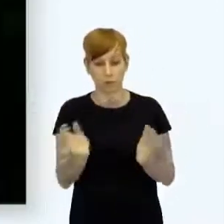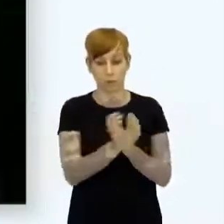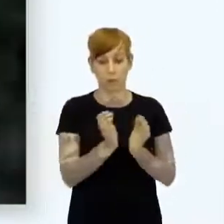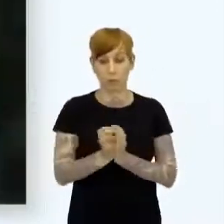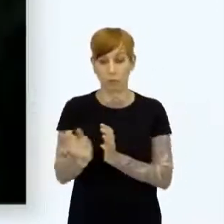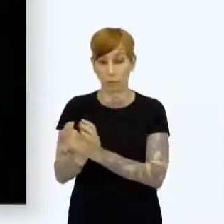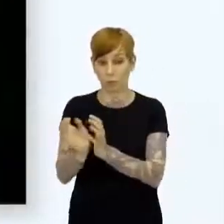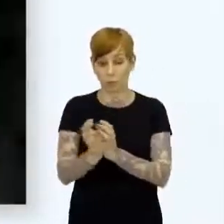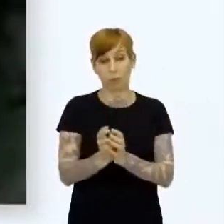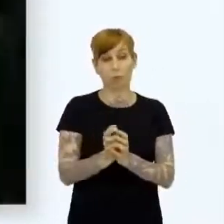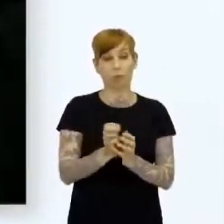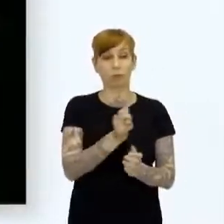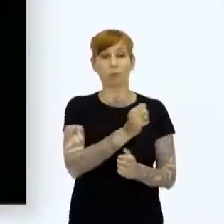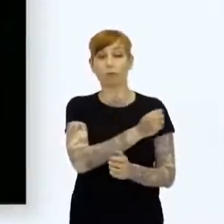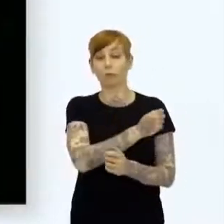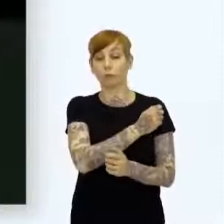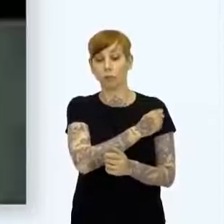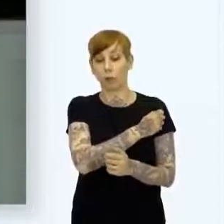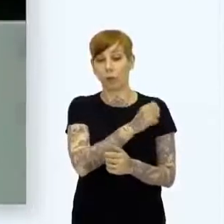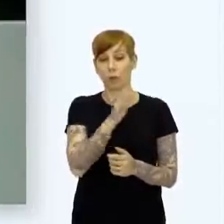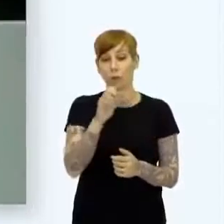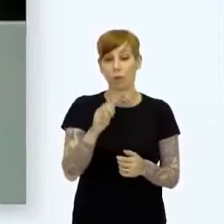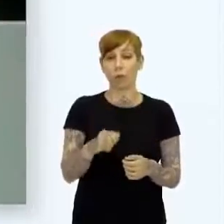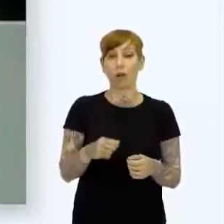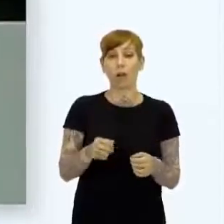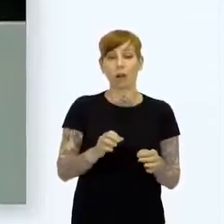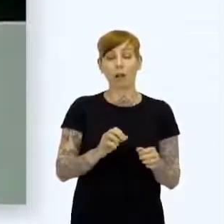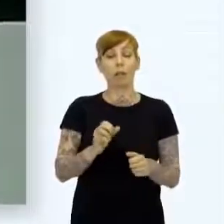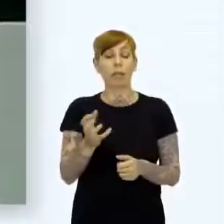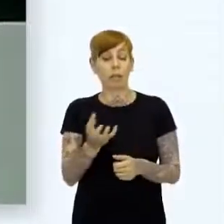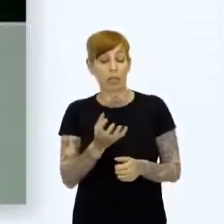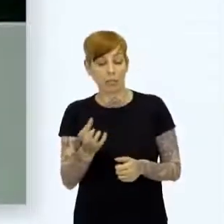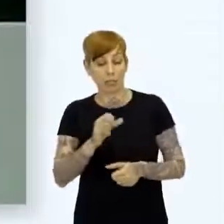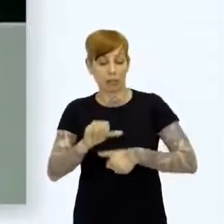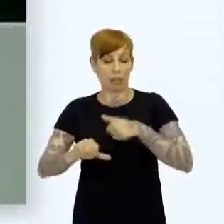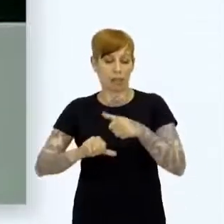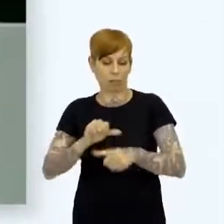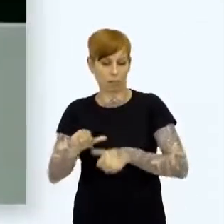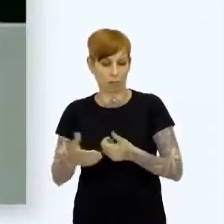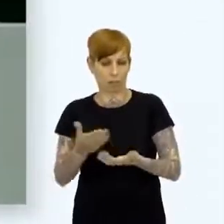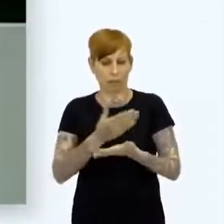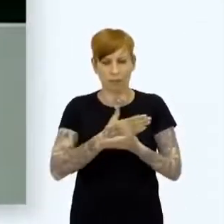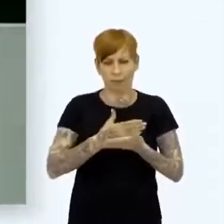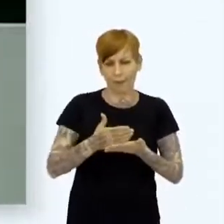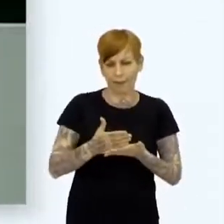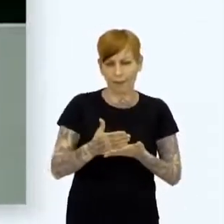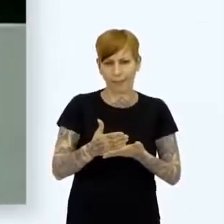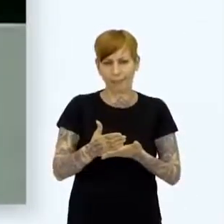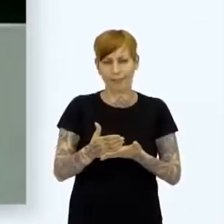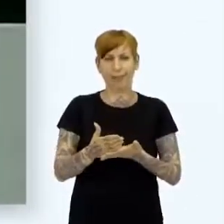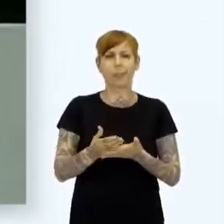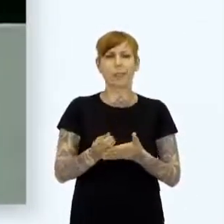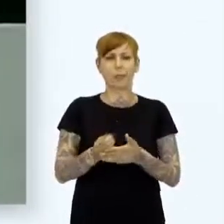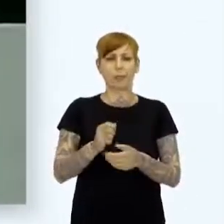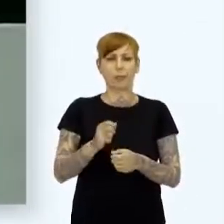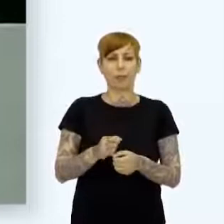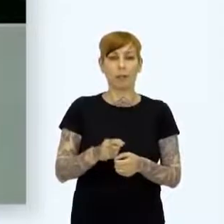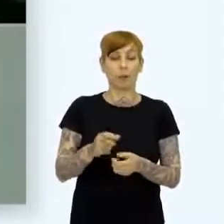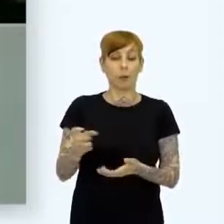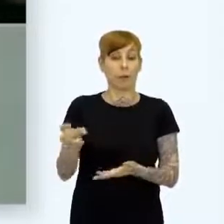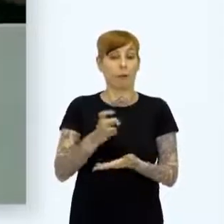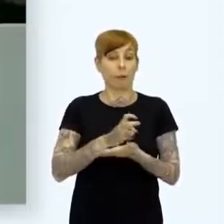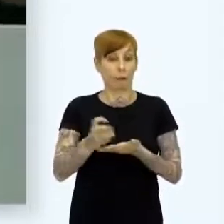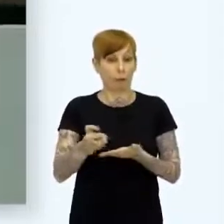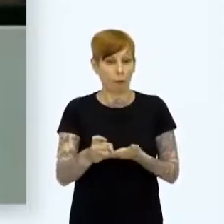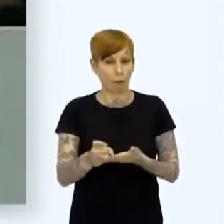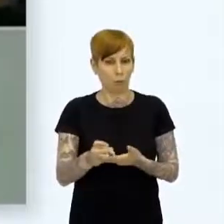Estudantes defendiam o governo e as reformas. A semana do golpe começou com um quórum baixo no Congresso. De